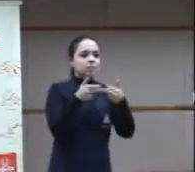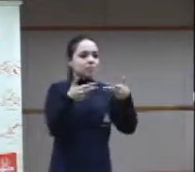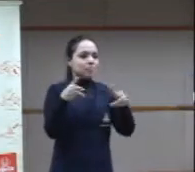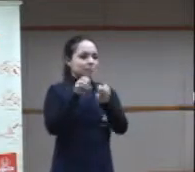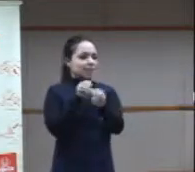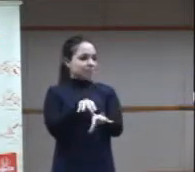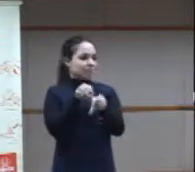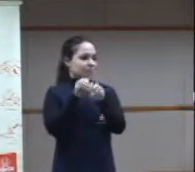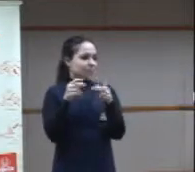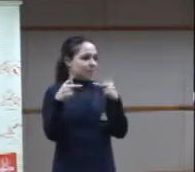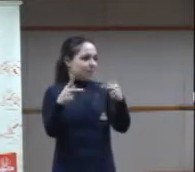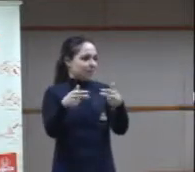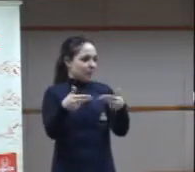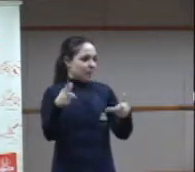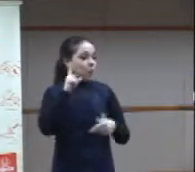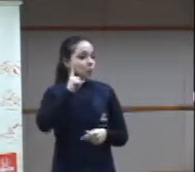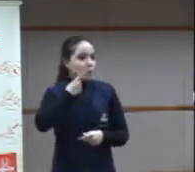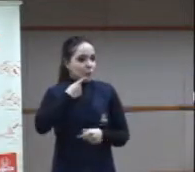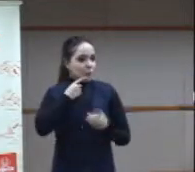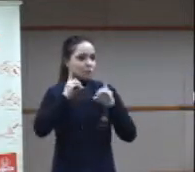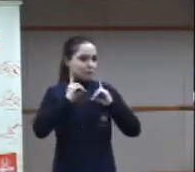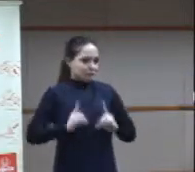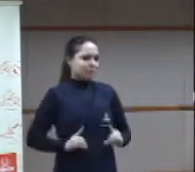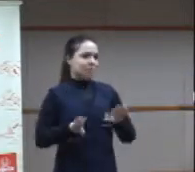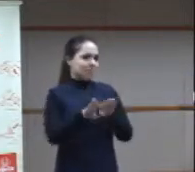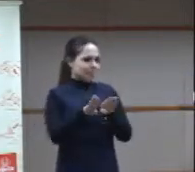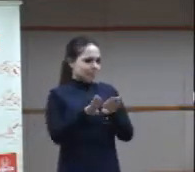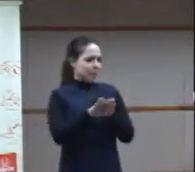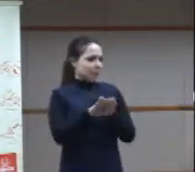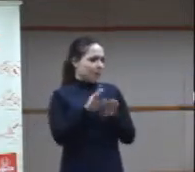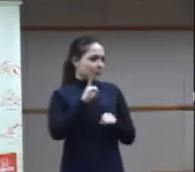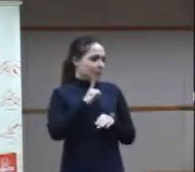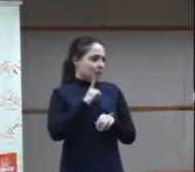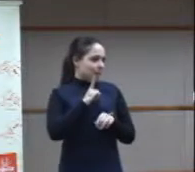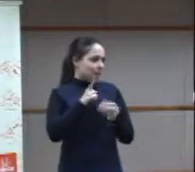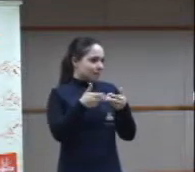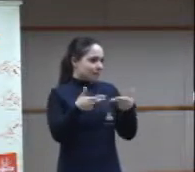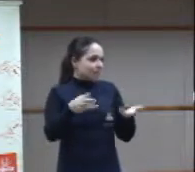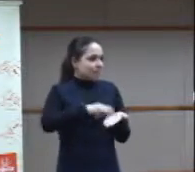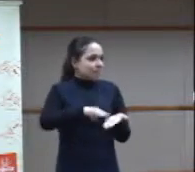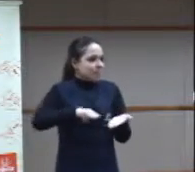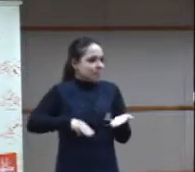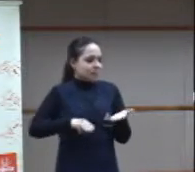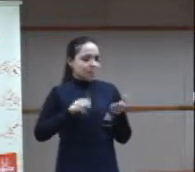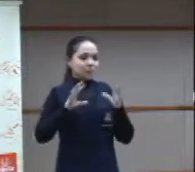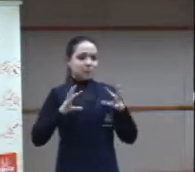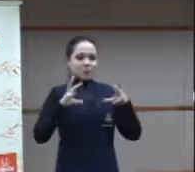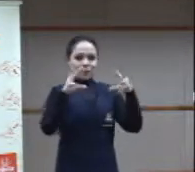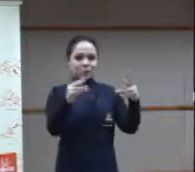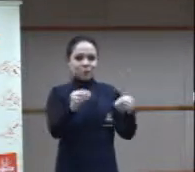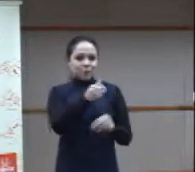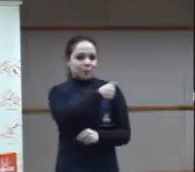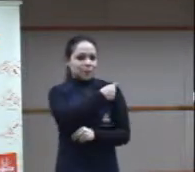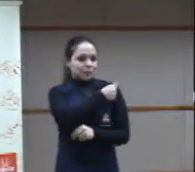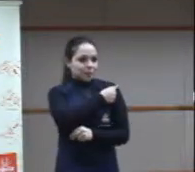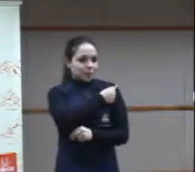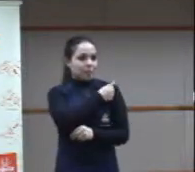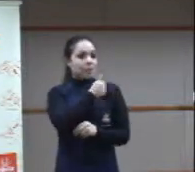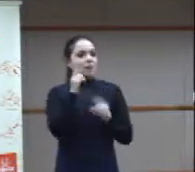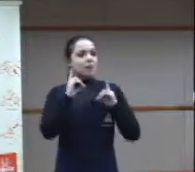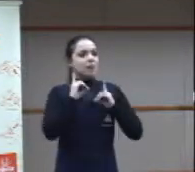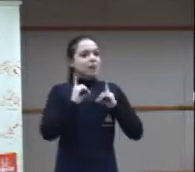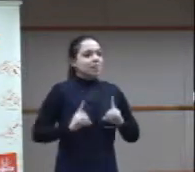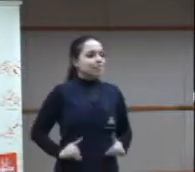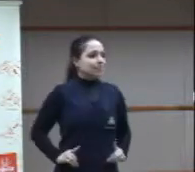alunos surdos, e de todos os alunos com necessidades educacionais especiais, que são as pessoas